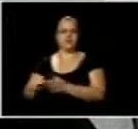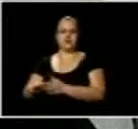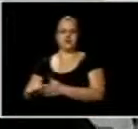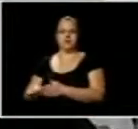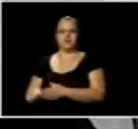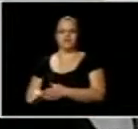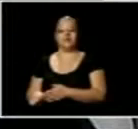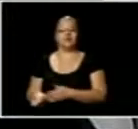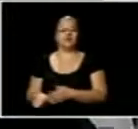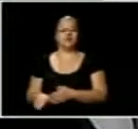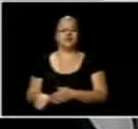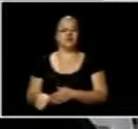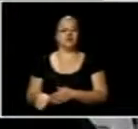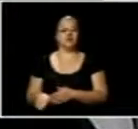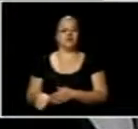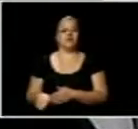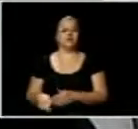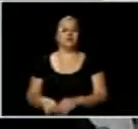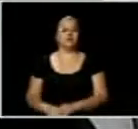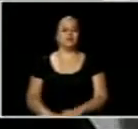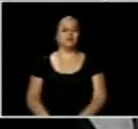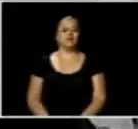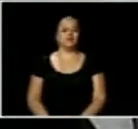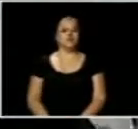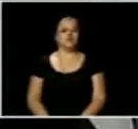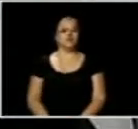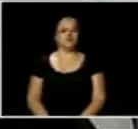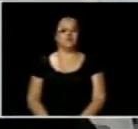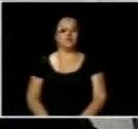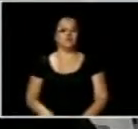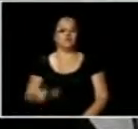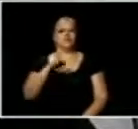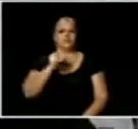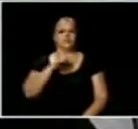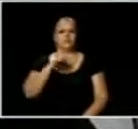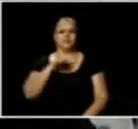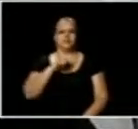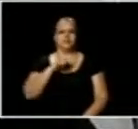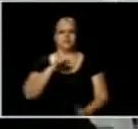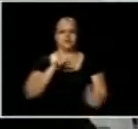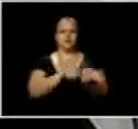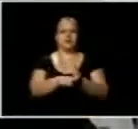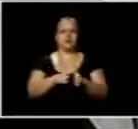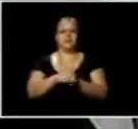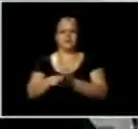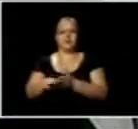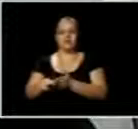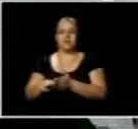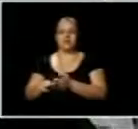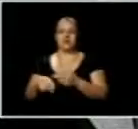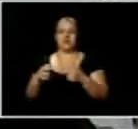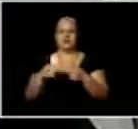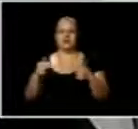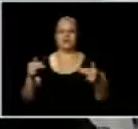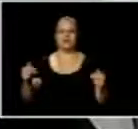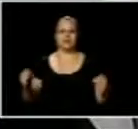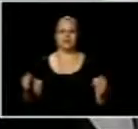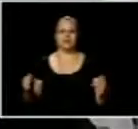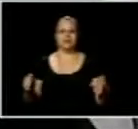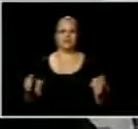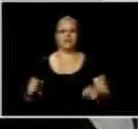energicamente, e essa casa tem que investigar esse caso. Está fazendo isso com a convocação da